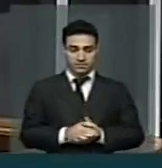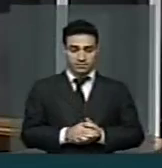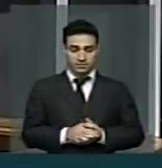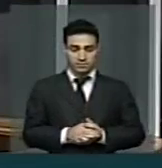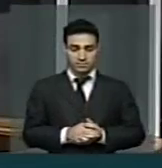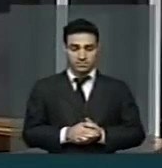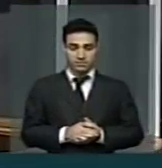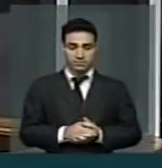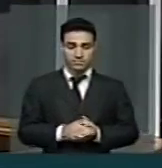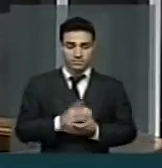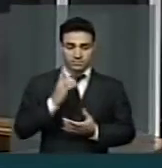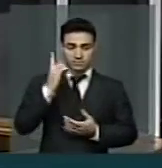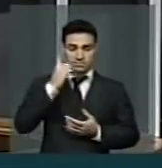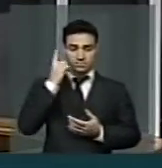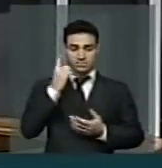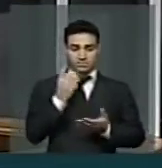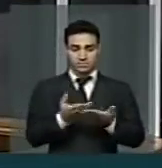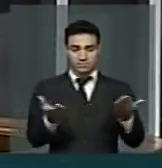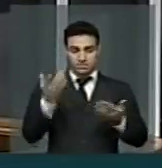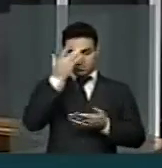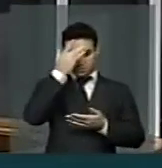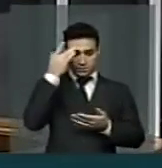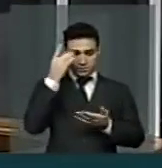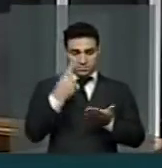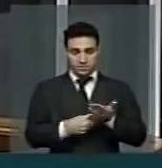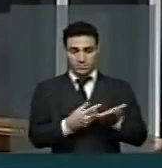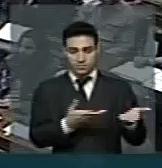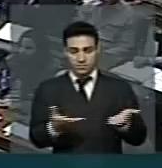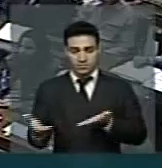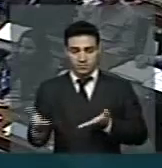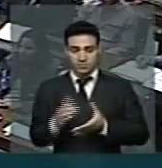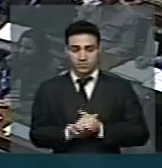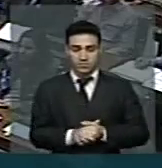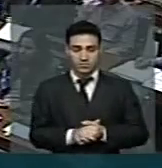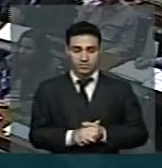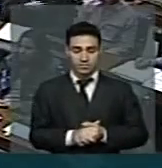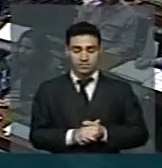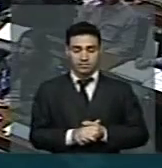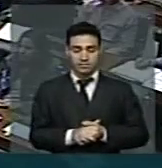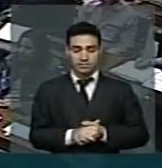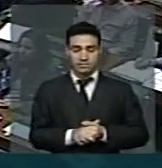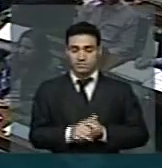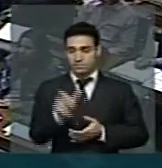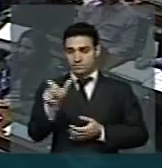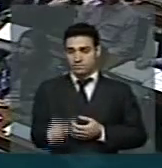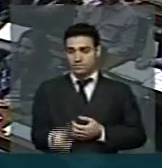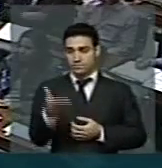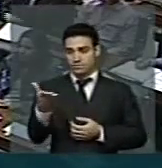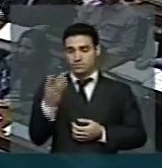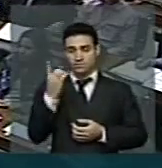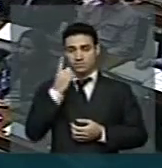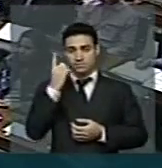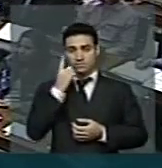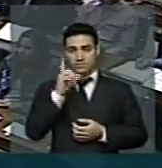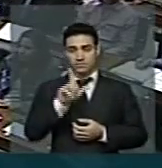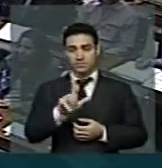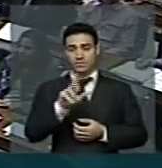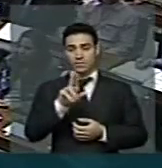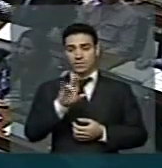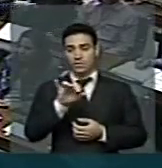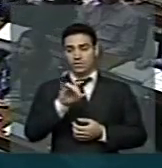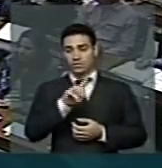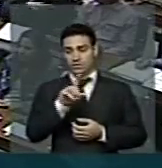senhores deputados e demais convidados, e queridíssima deputada Luiza